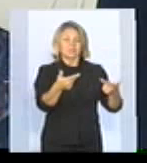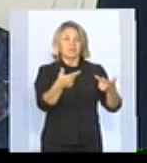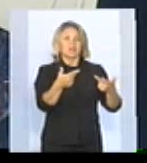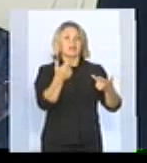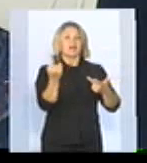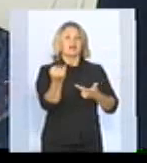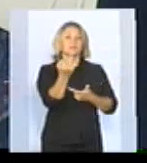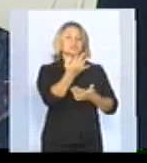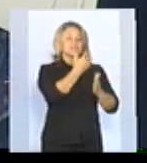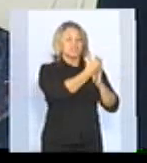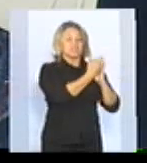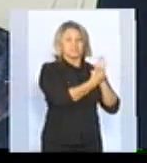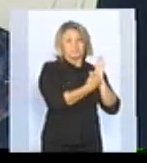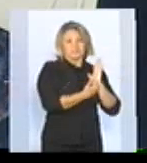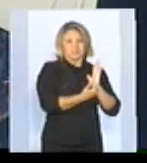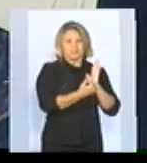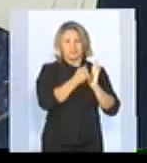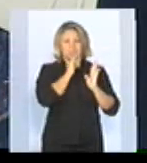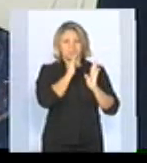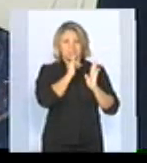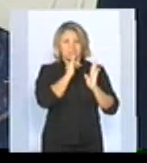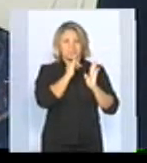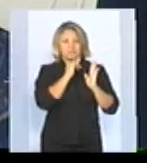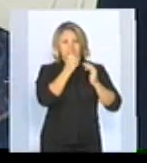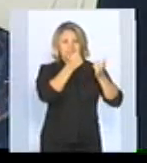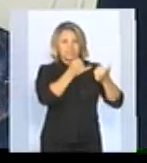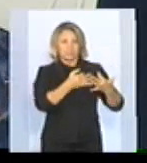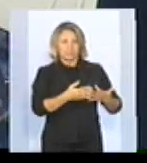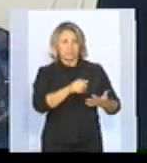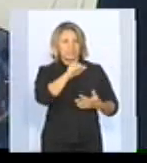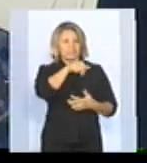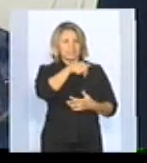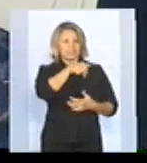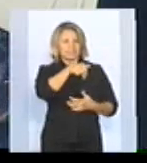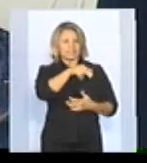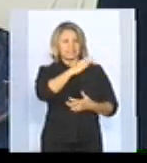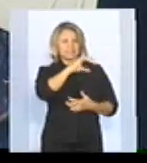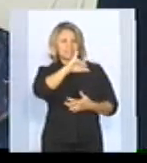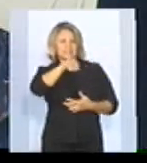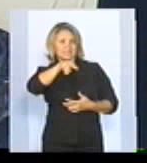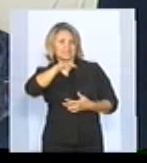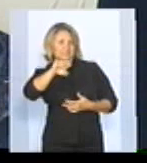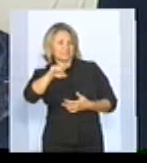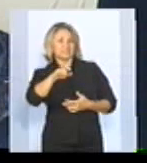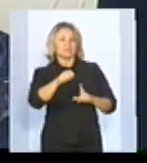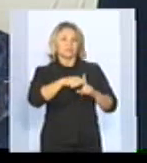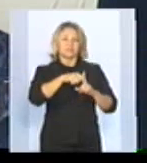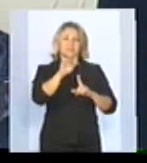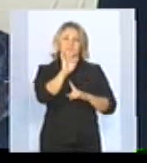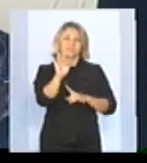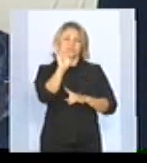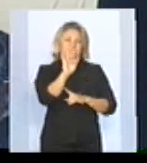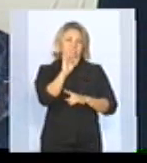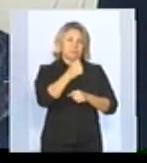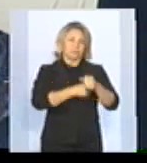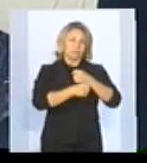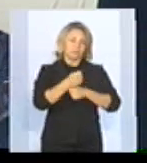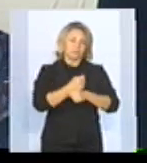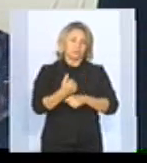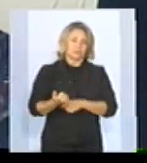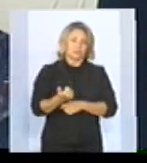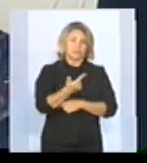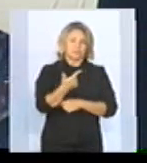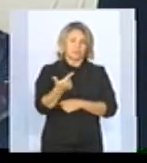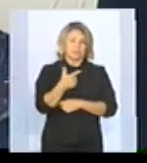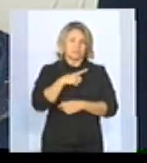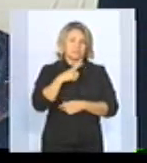programação. Segundo dados disponibilizados pela ANCIN, em fevereiro de 2013, no Observatório Brasileiro do Cinema e do Audiovisual, dos mais